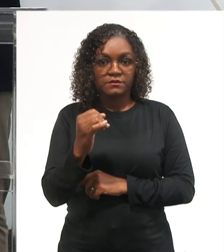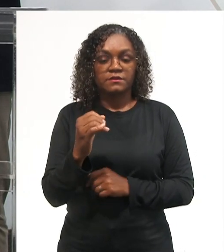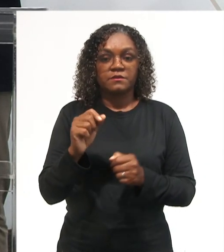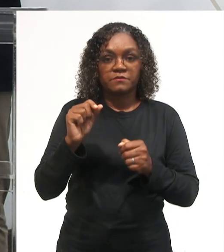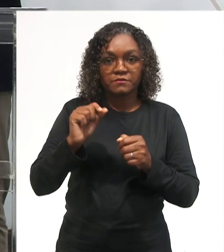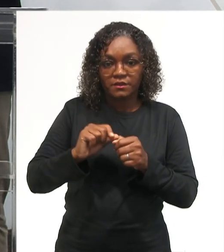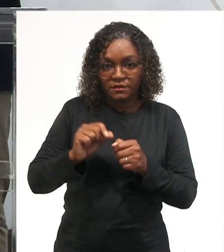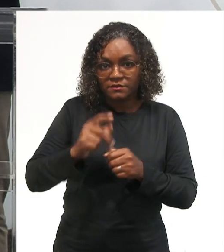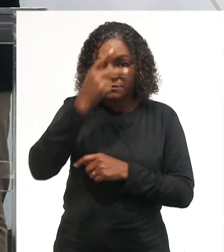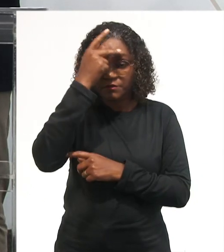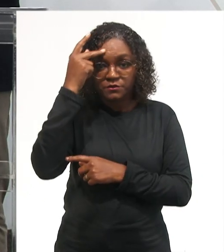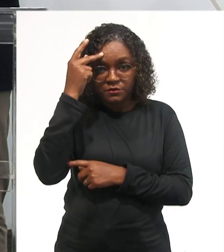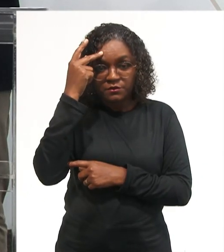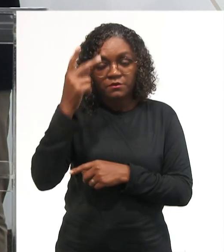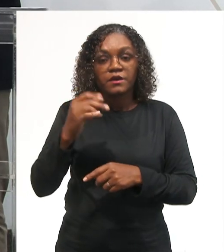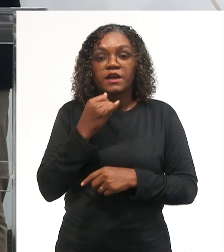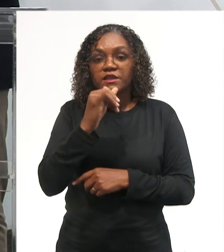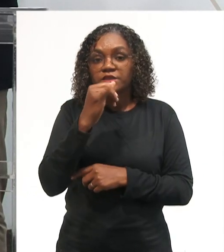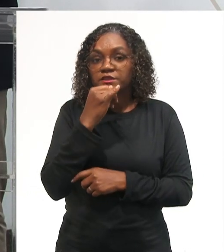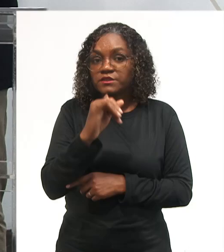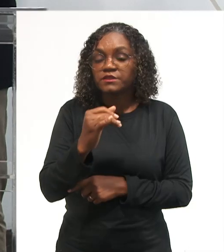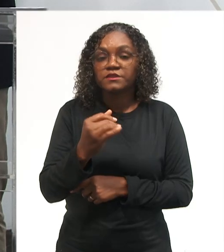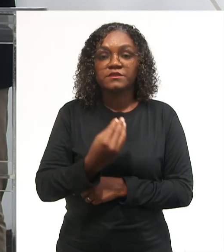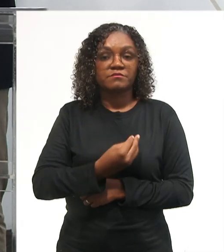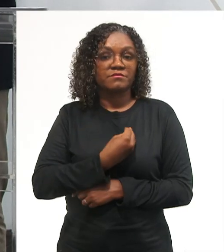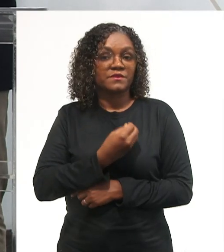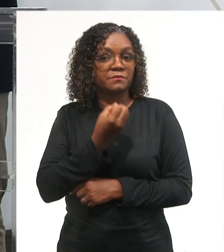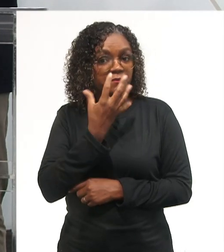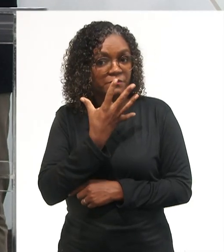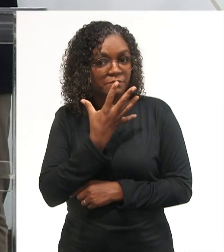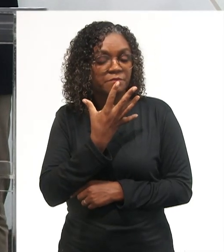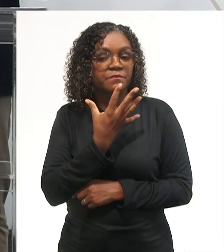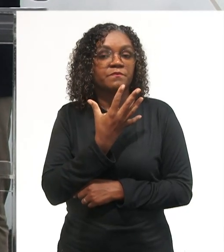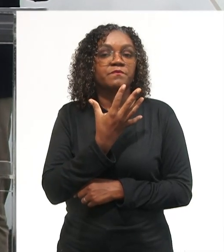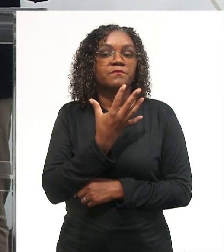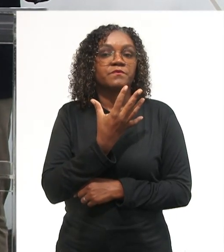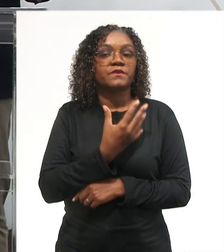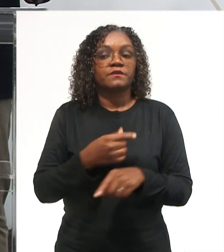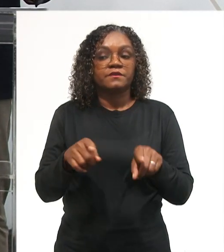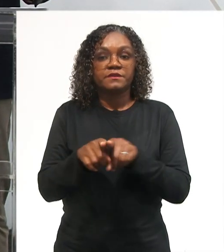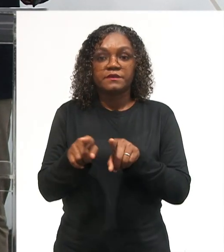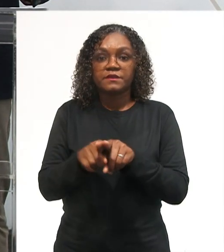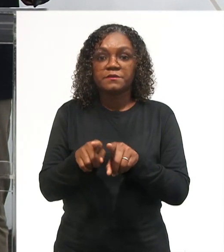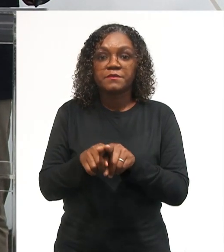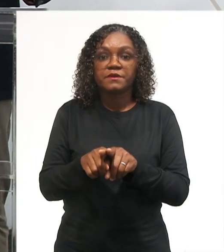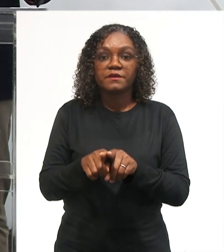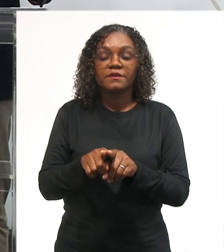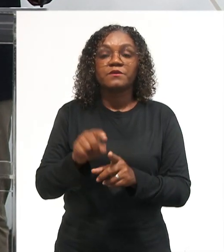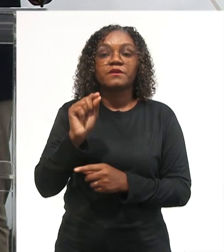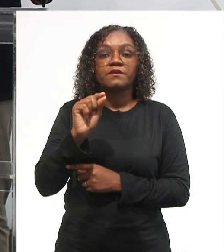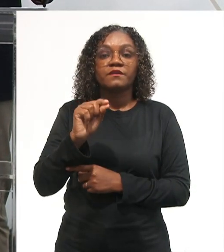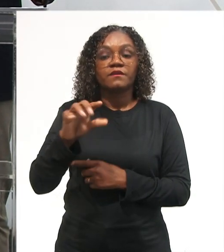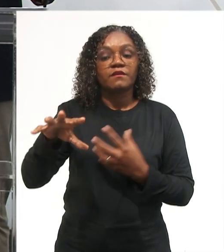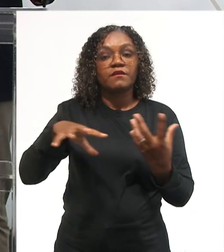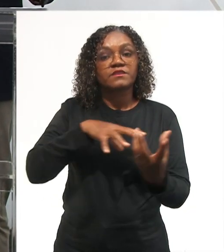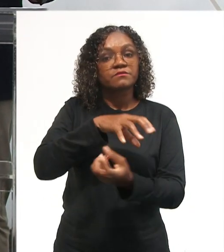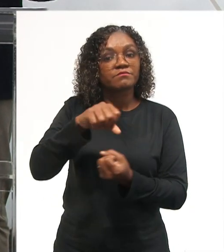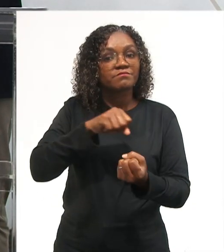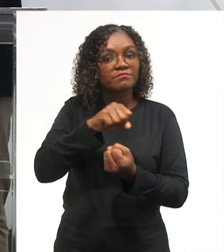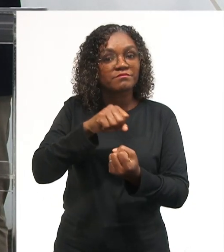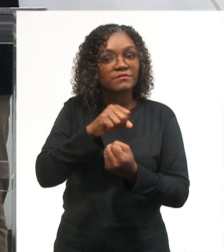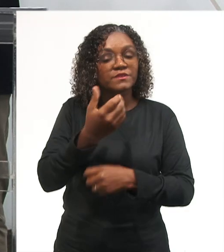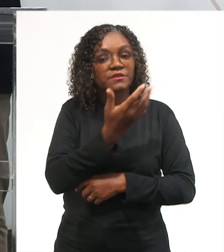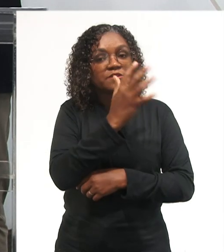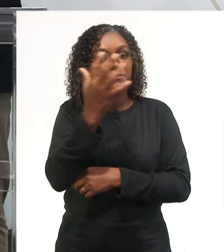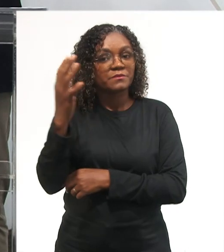a energia, que é fundamental para a nossa existência, como eu já falei anteriormente, e ao mesmo tempo uma forma menos agressiva ao meio ambiente. Por